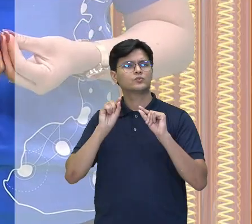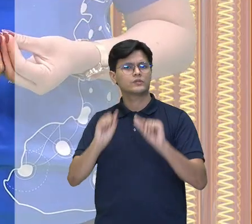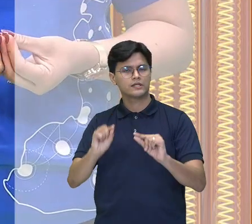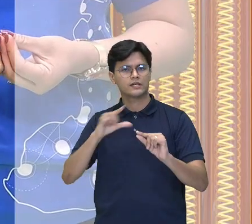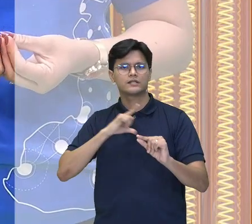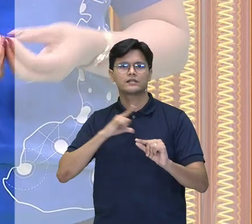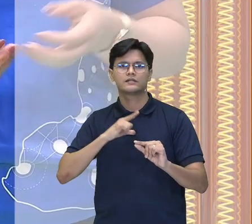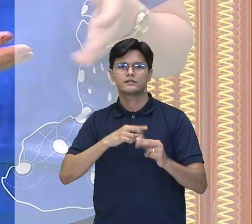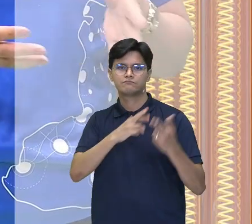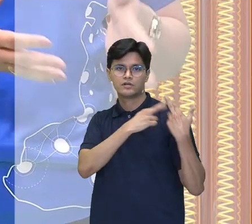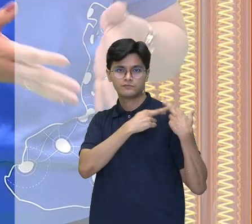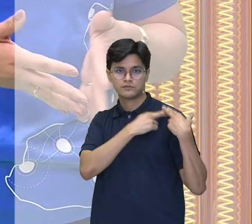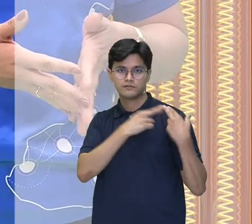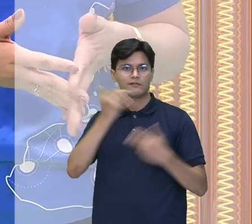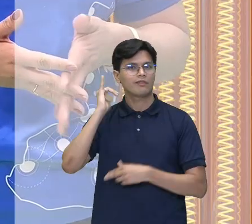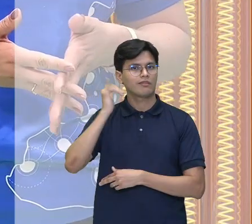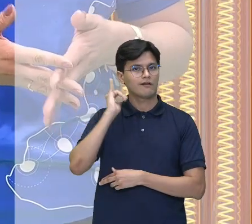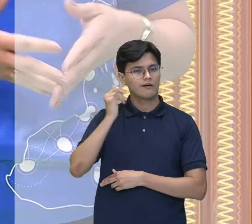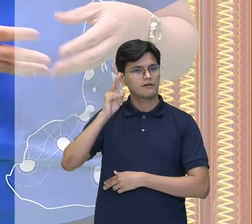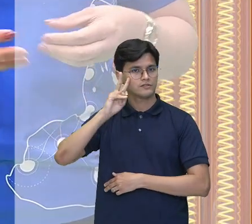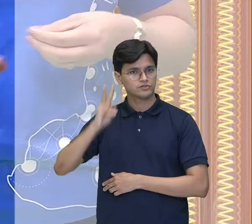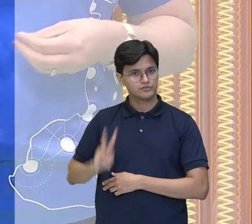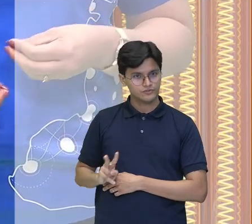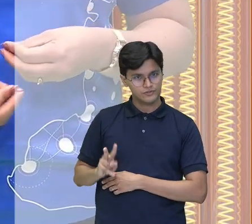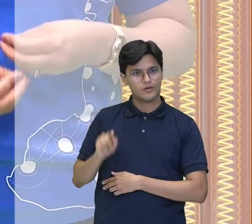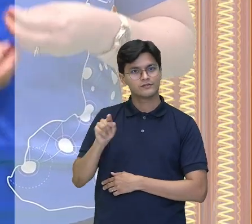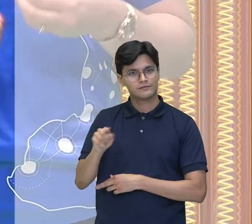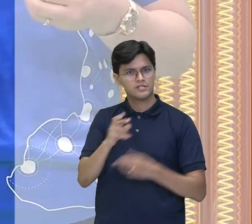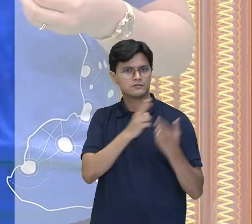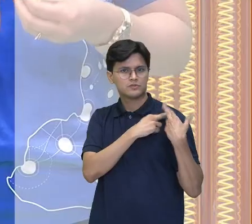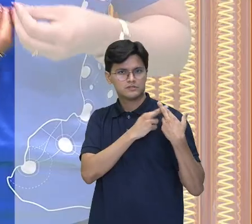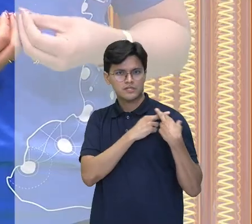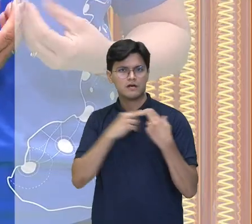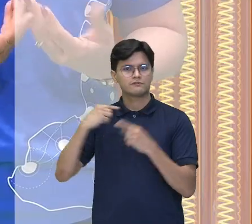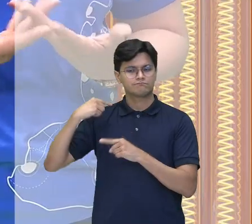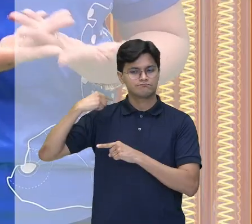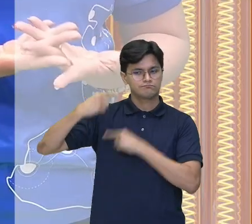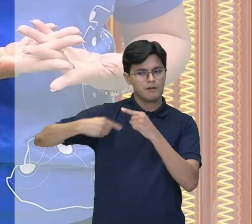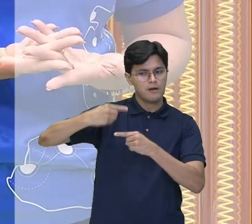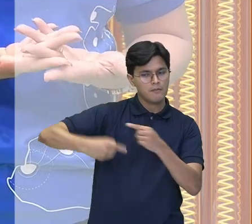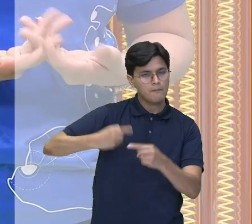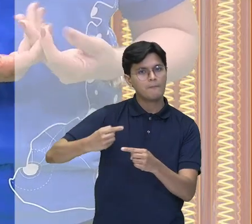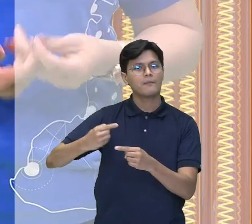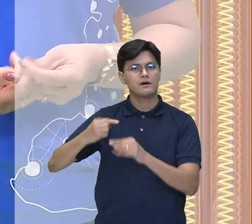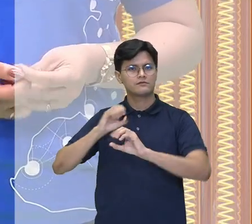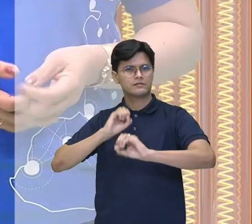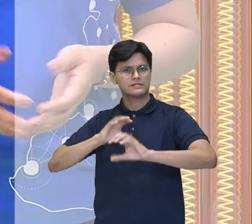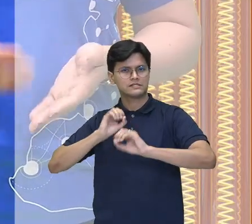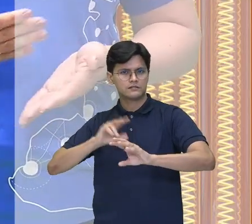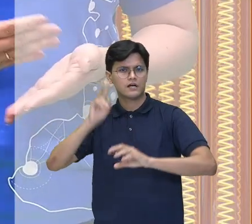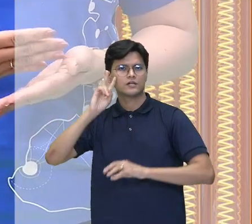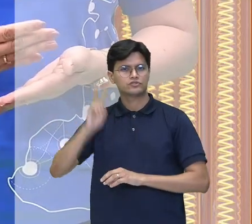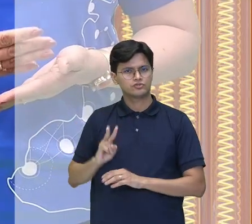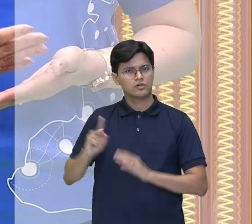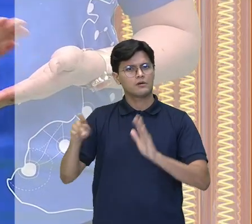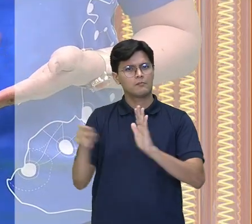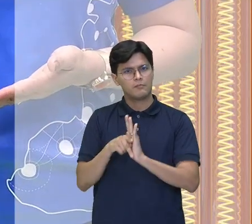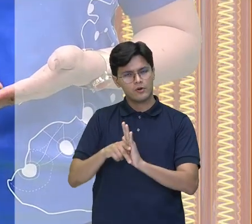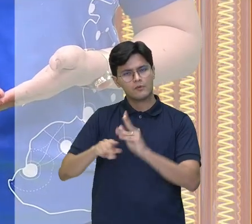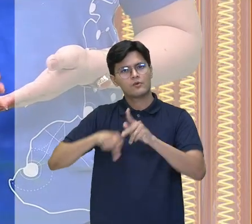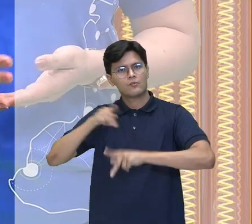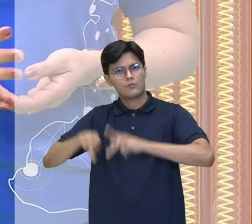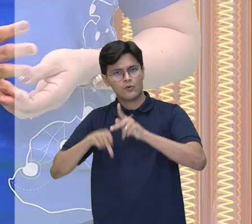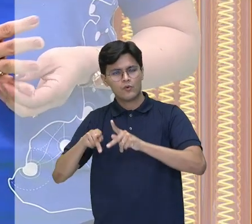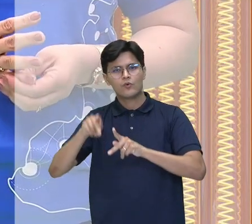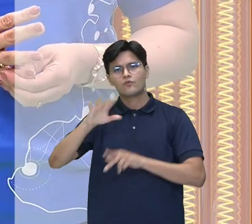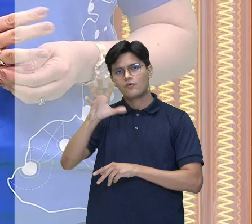pessoas responsáveis para transmitir a história do povo africano, através da tradição